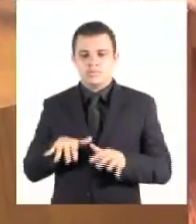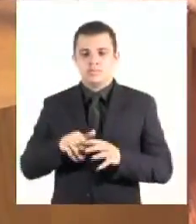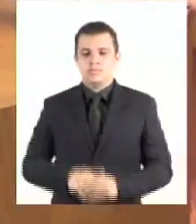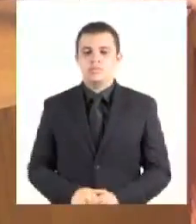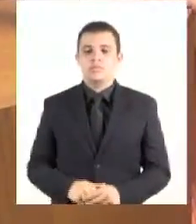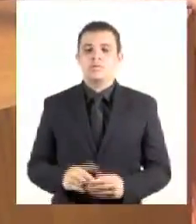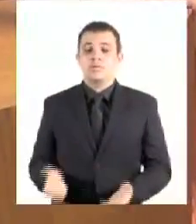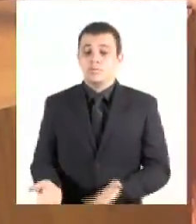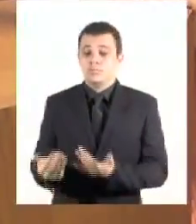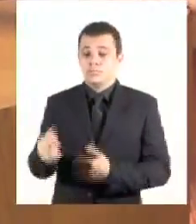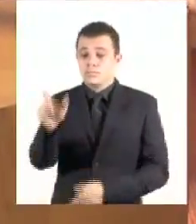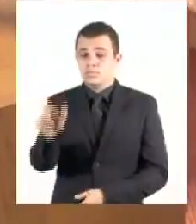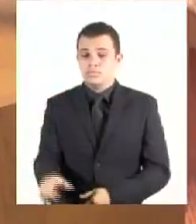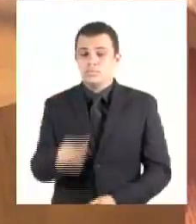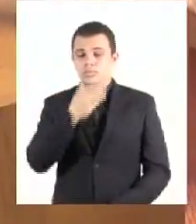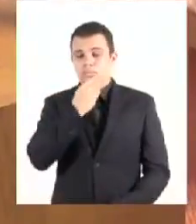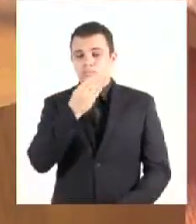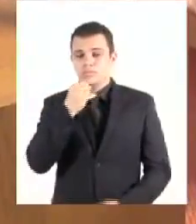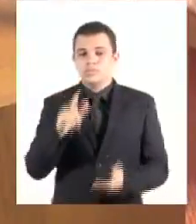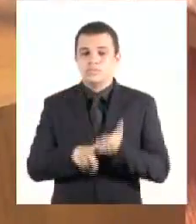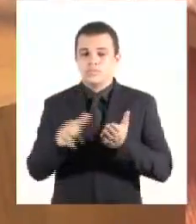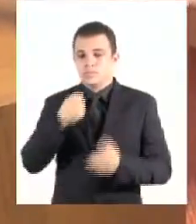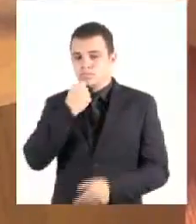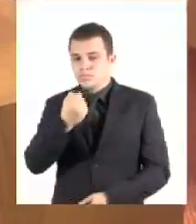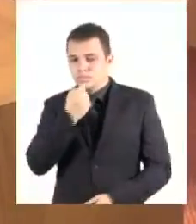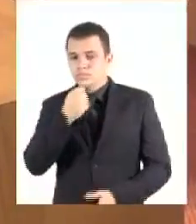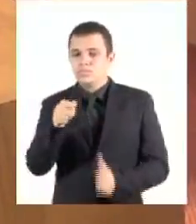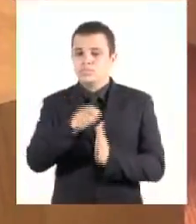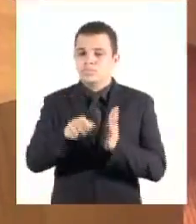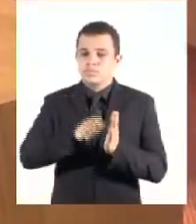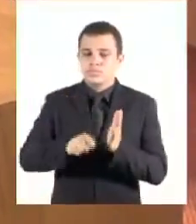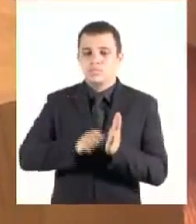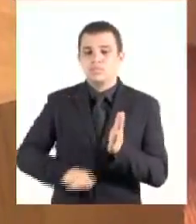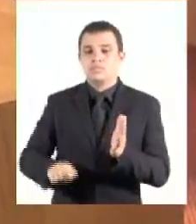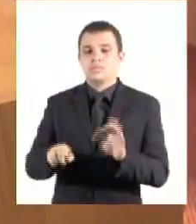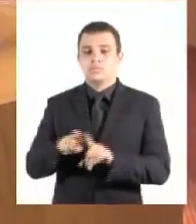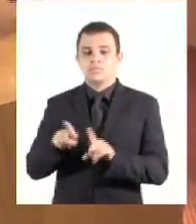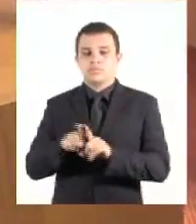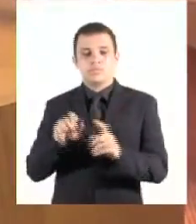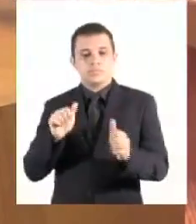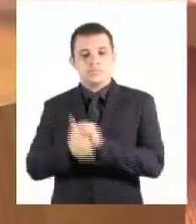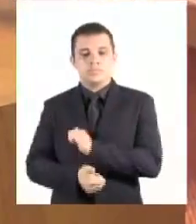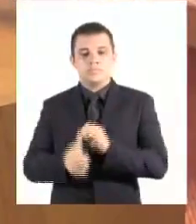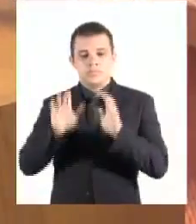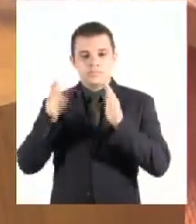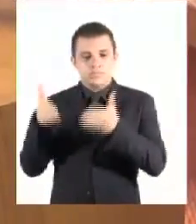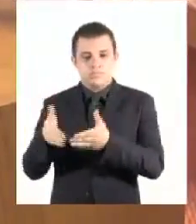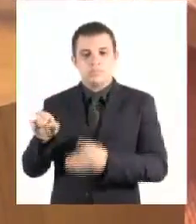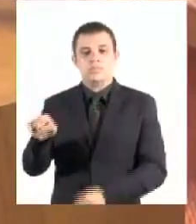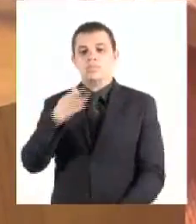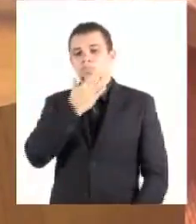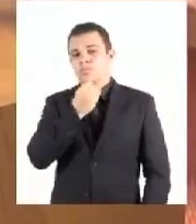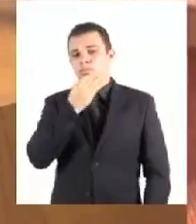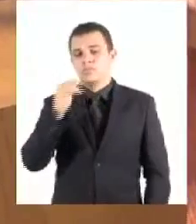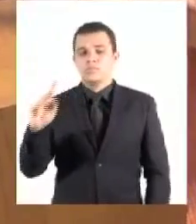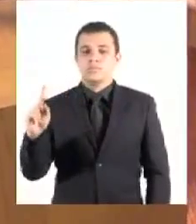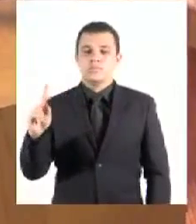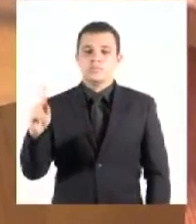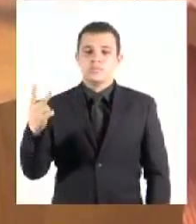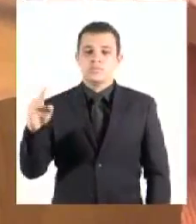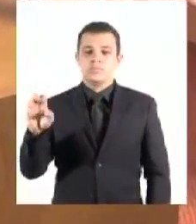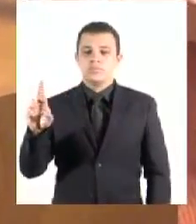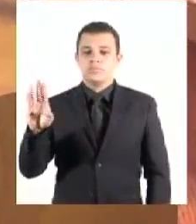ao jornalista, cronista, esportivo Herbert Fontenelle.